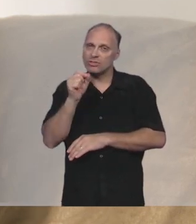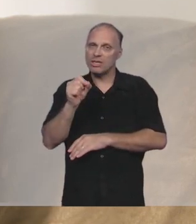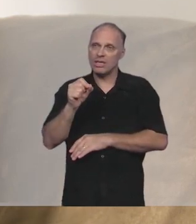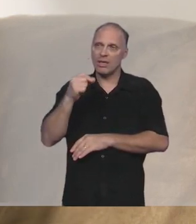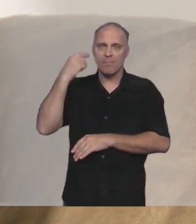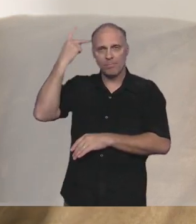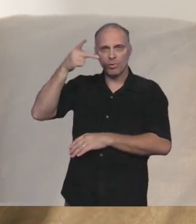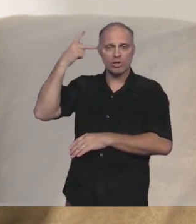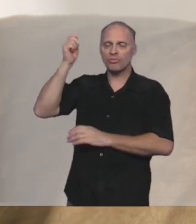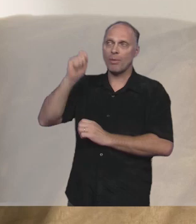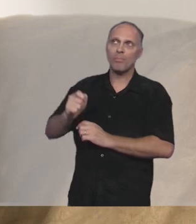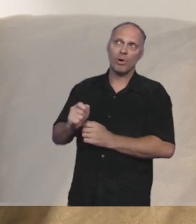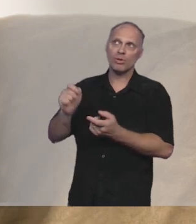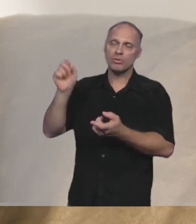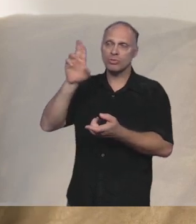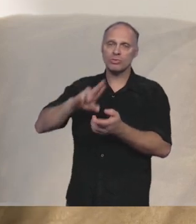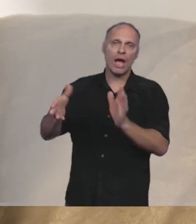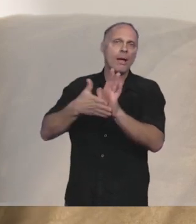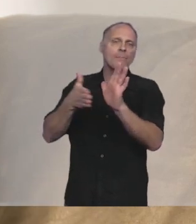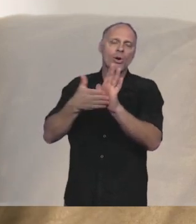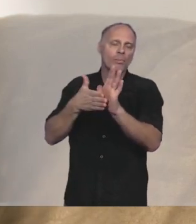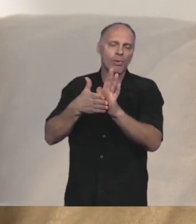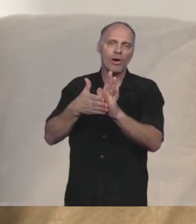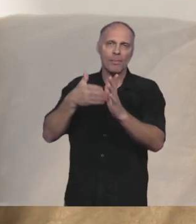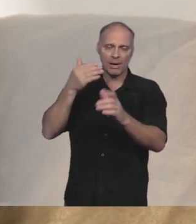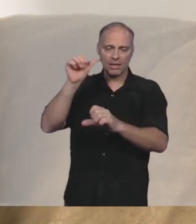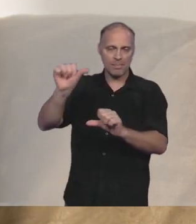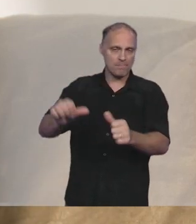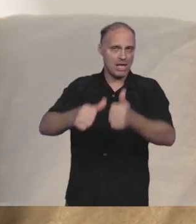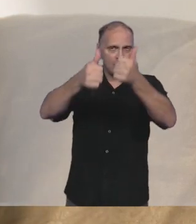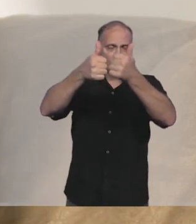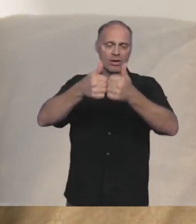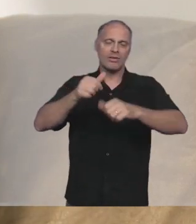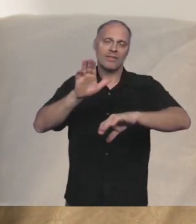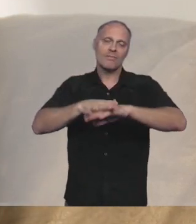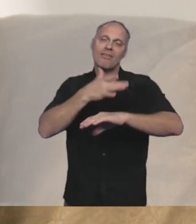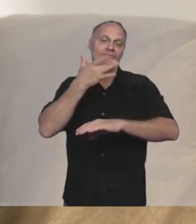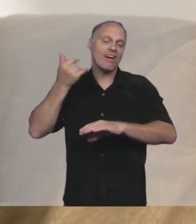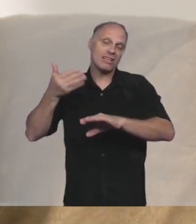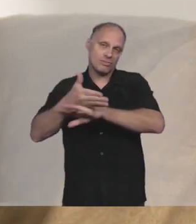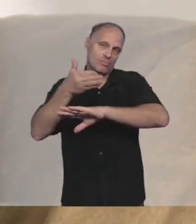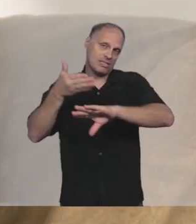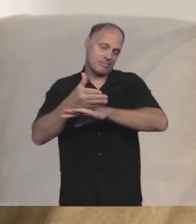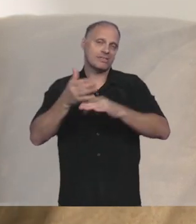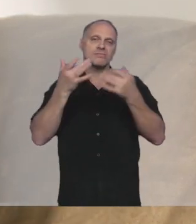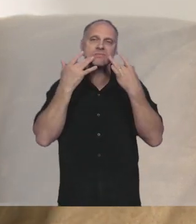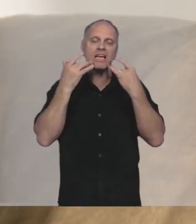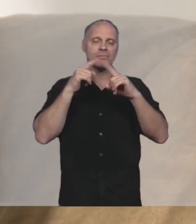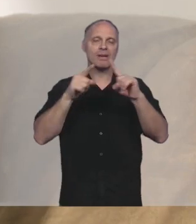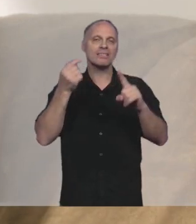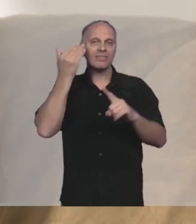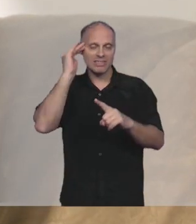melhore, mas eu entendo que as coisas coexistem, elas não se prejudicam. Acho que elas se